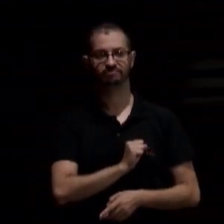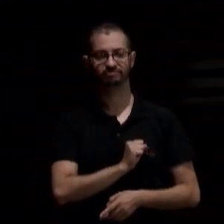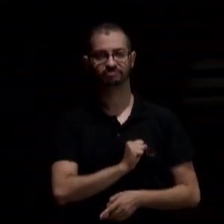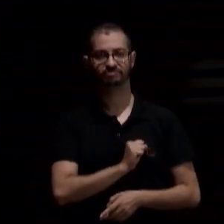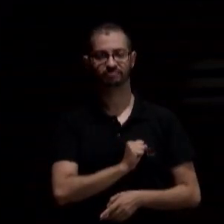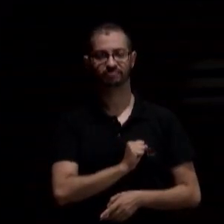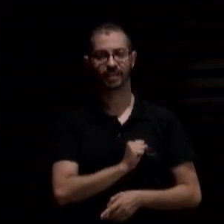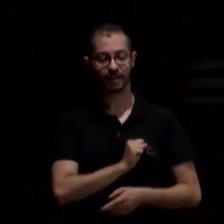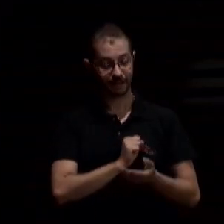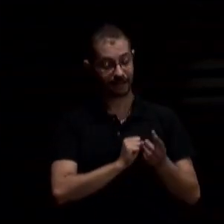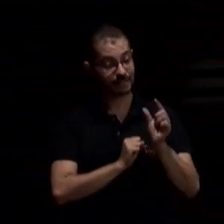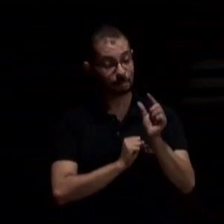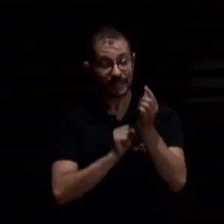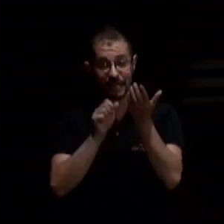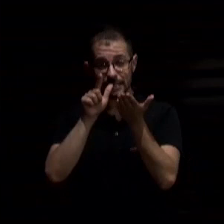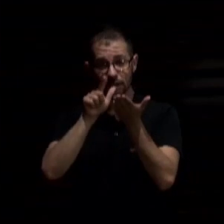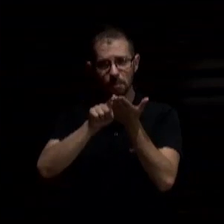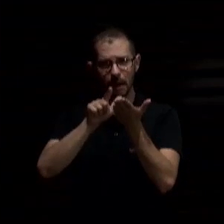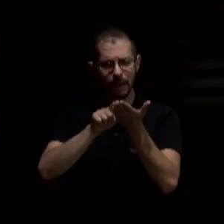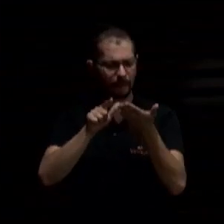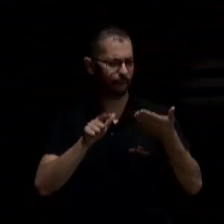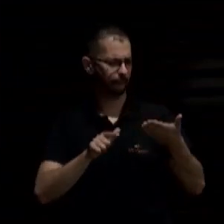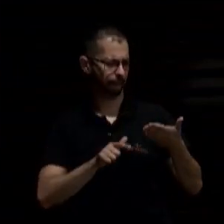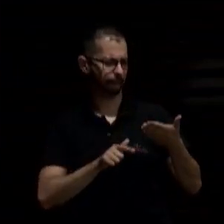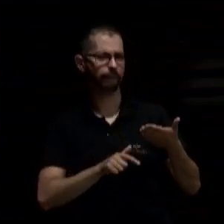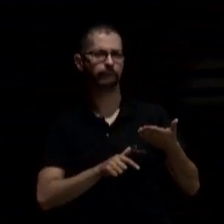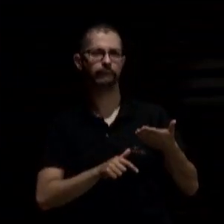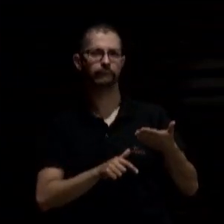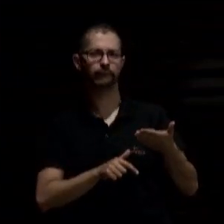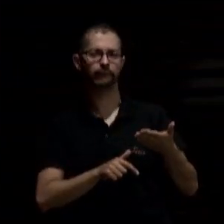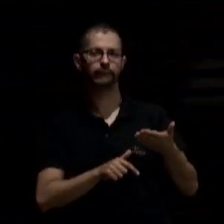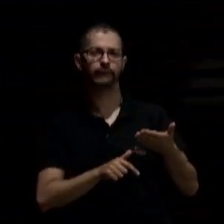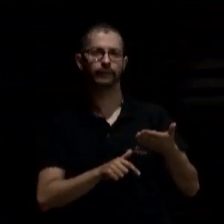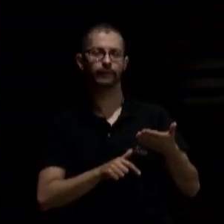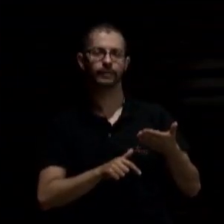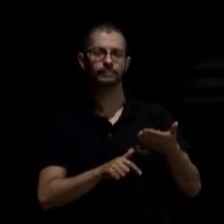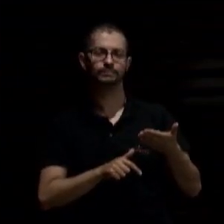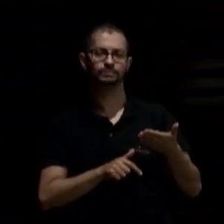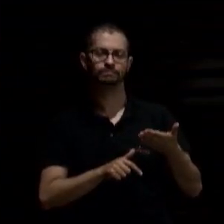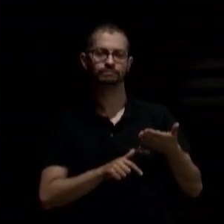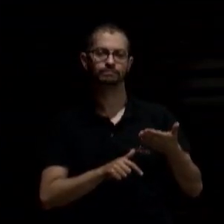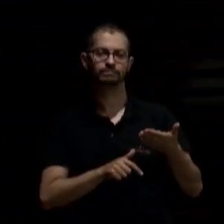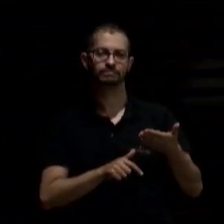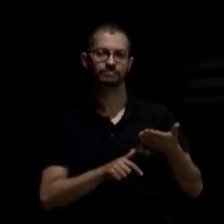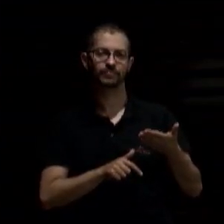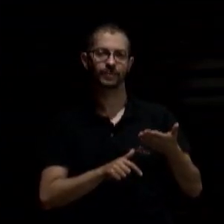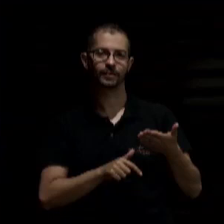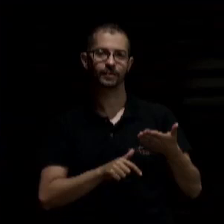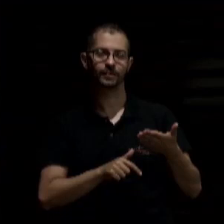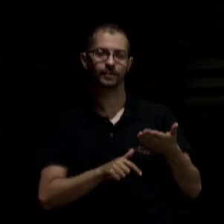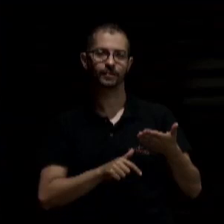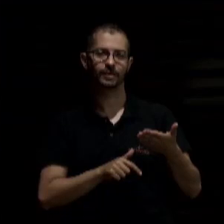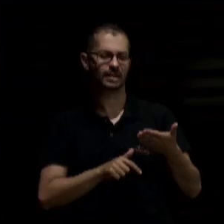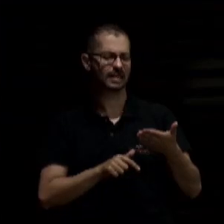E esse pedacinho de folheto foi a sua luta. Amou